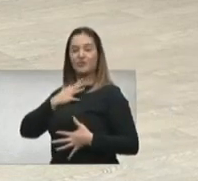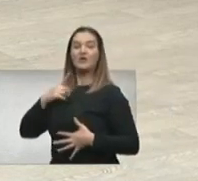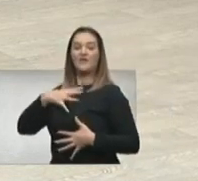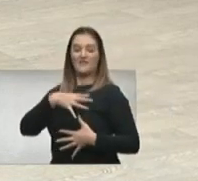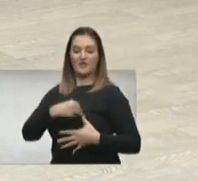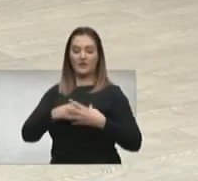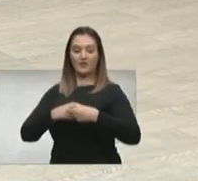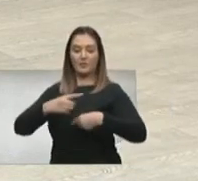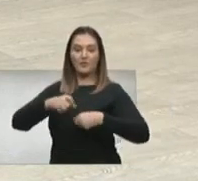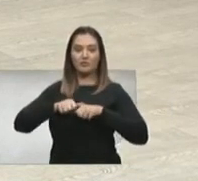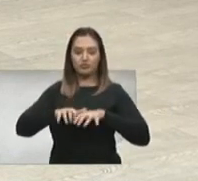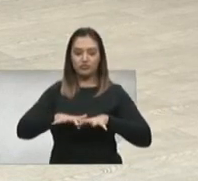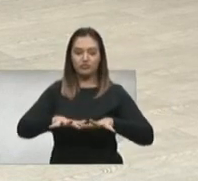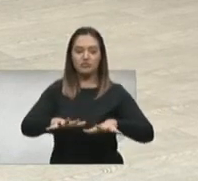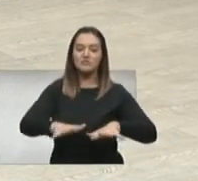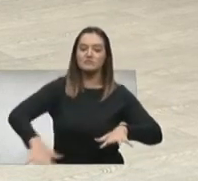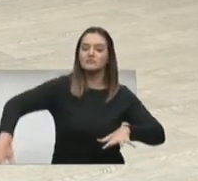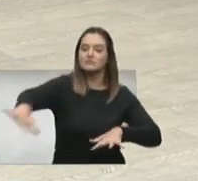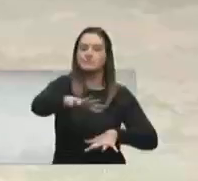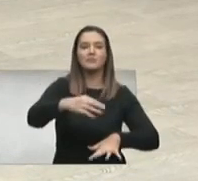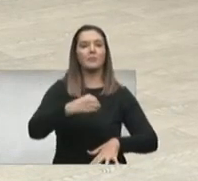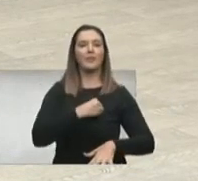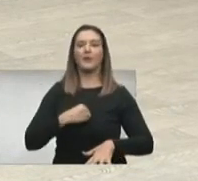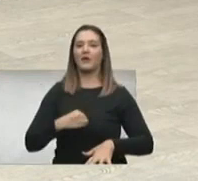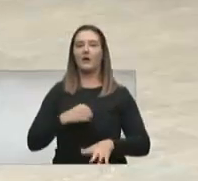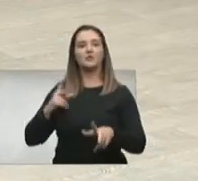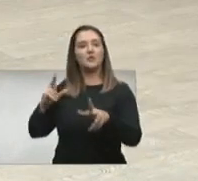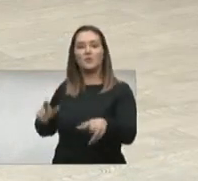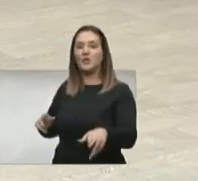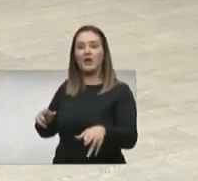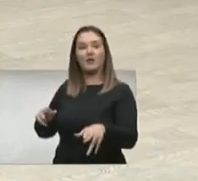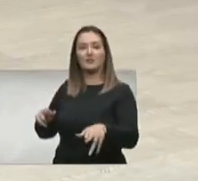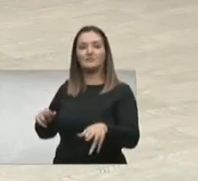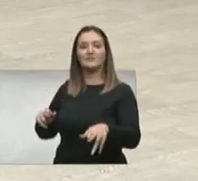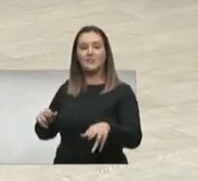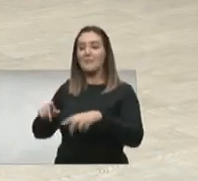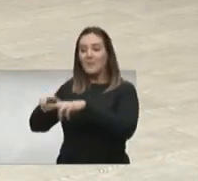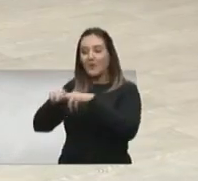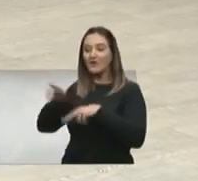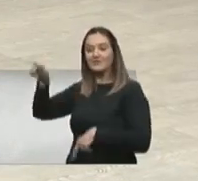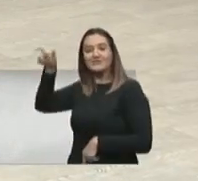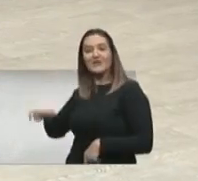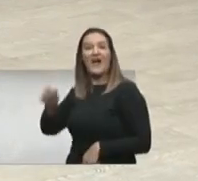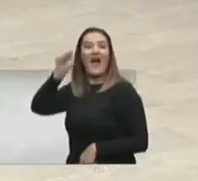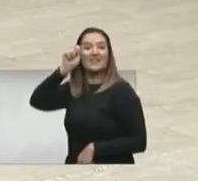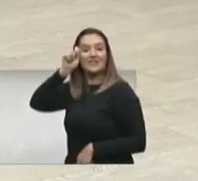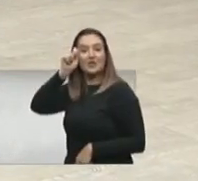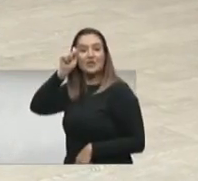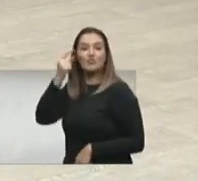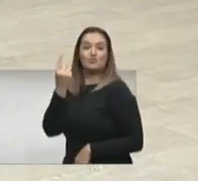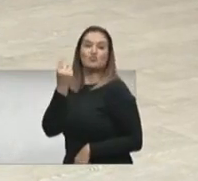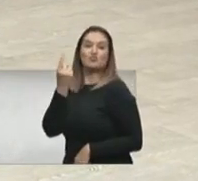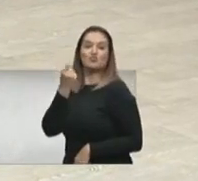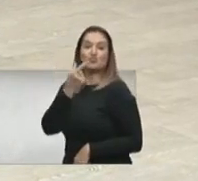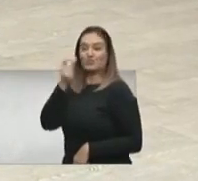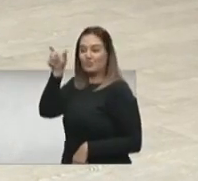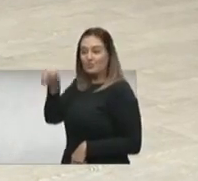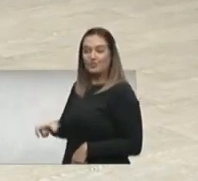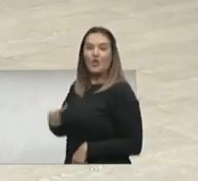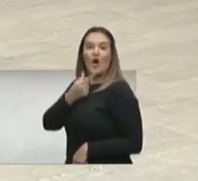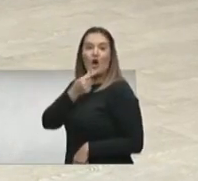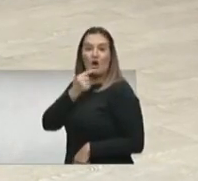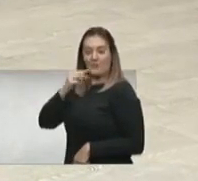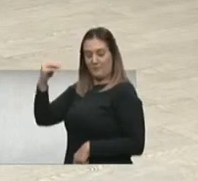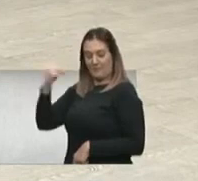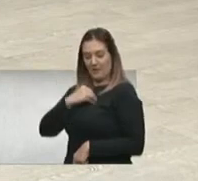os homens, porque todos pecaram. Veja, a Bíblia fala que por um só homem entrou o pecado no mundo, por Adão. E diz: e pelo